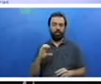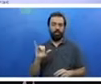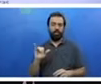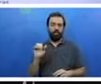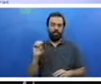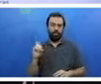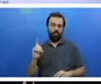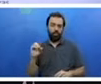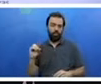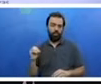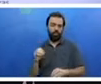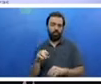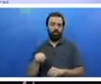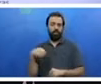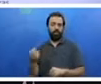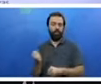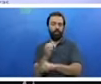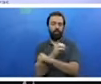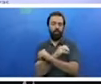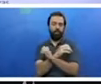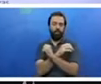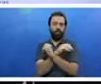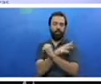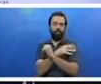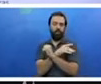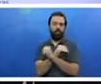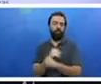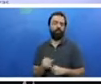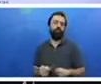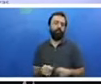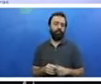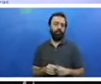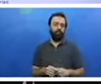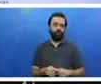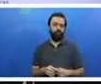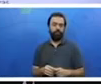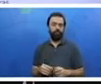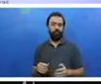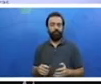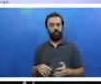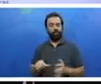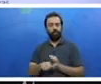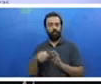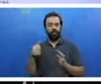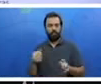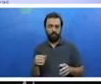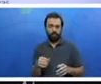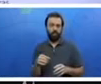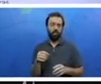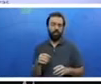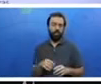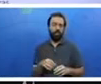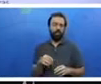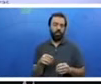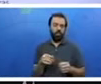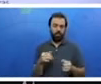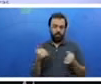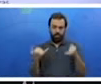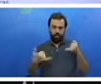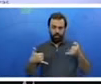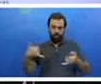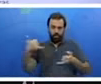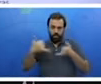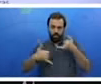primeiros químicos, eles estudaram um grupo de substâncias que apresentavam como característica um sabor